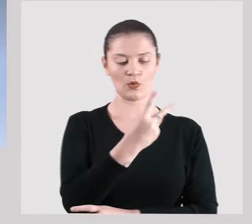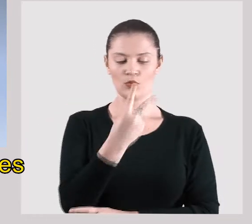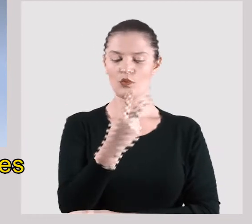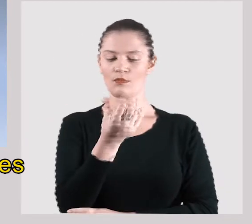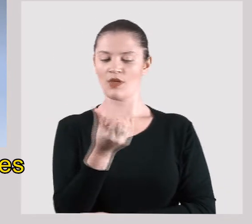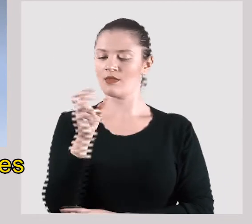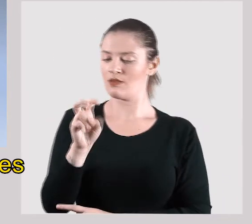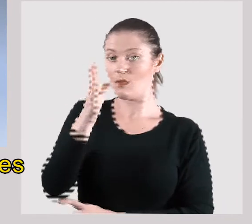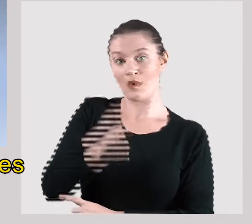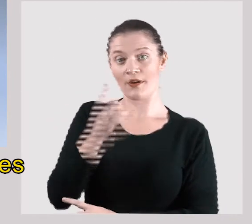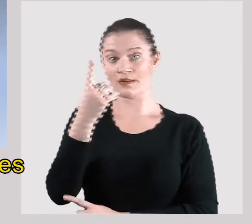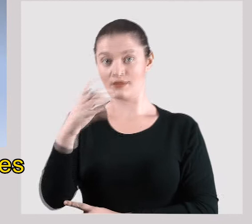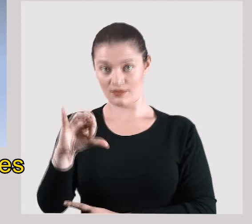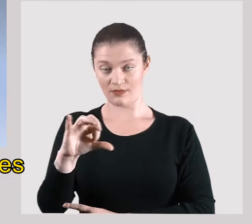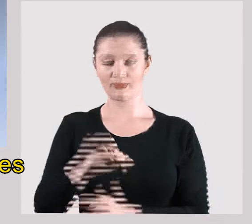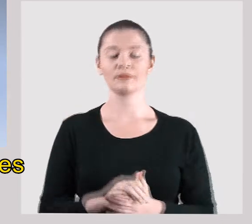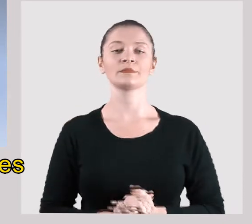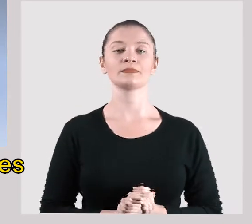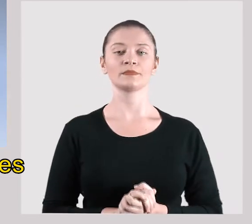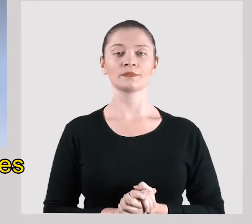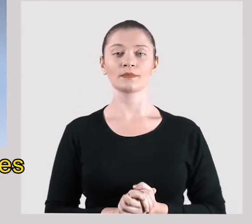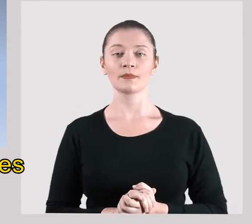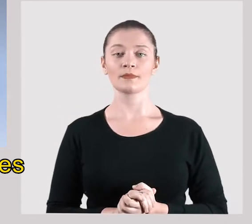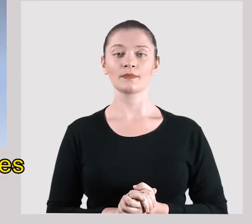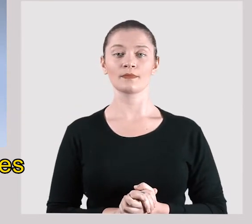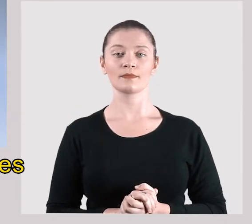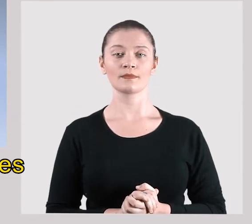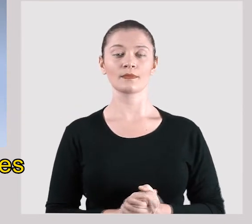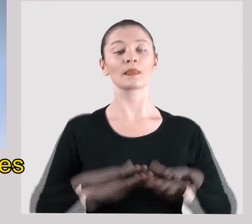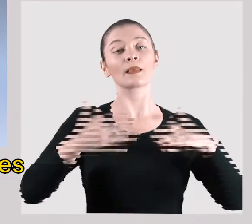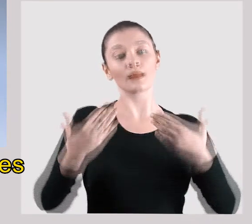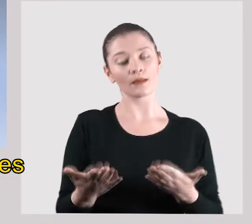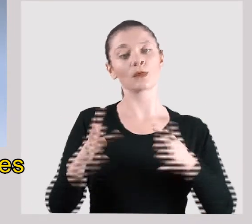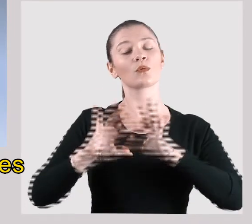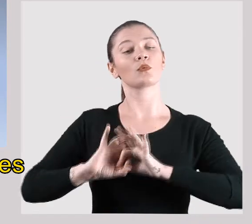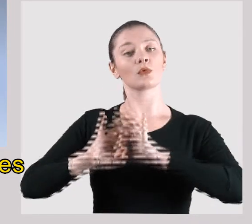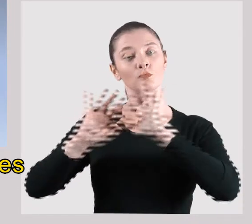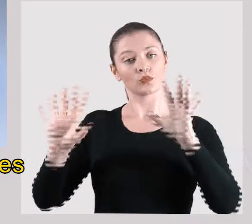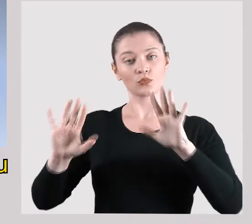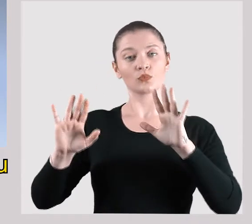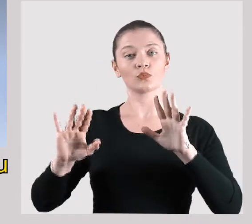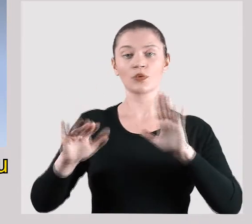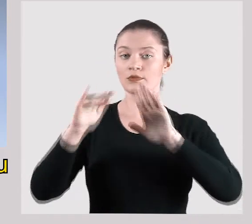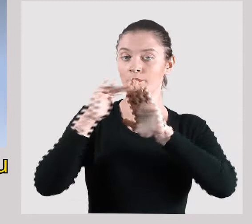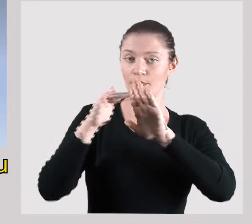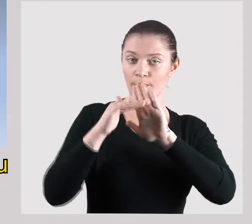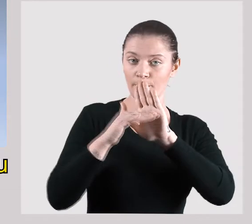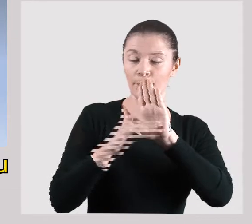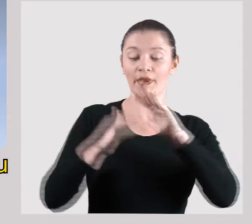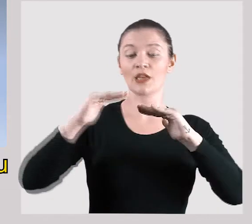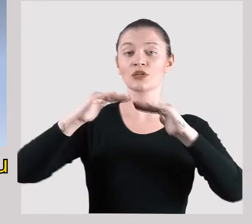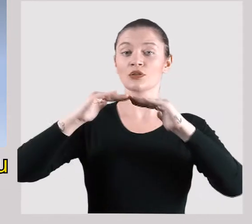2265/19. Então, ele autorizou essas esses procedimentos, baixando as